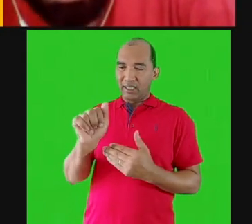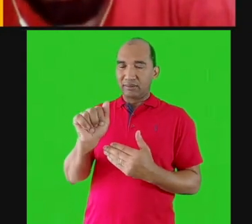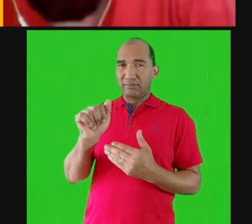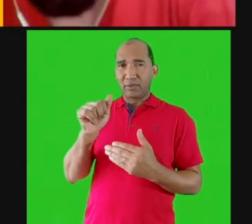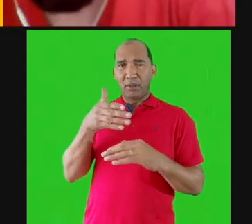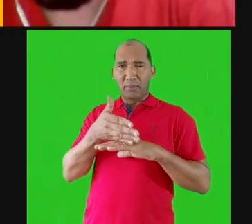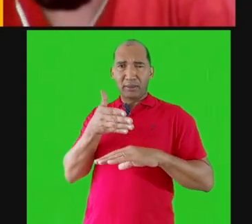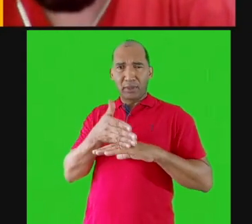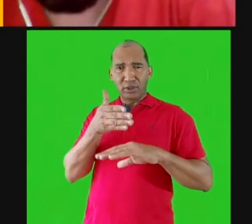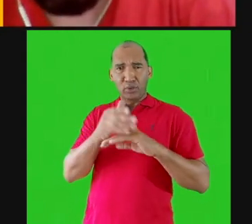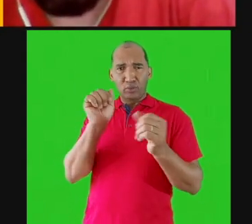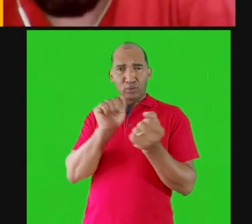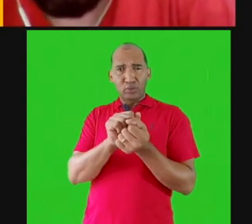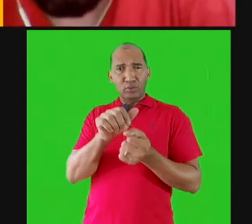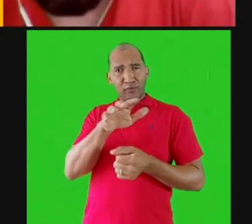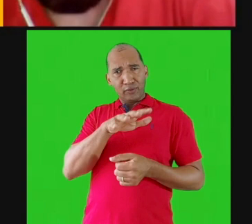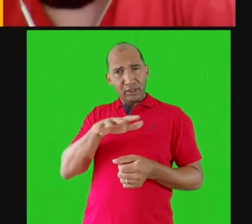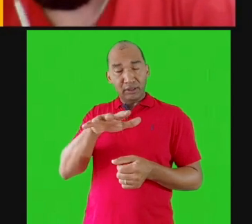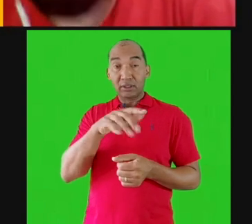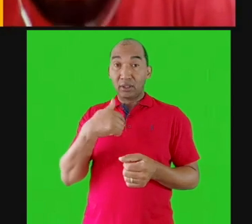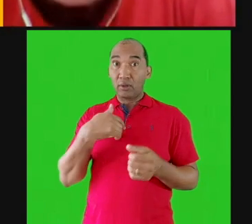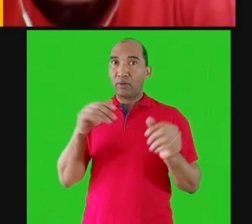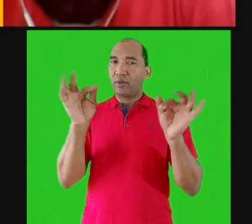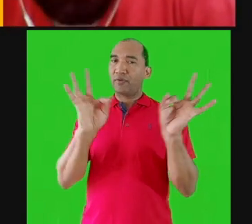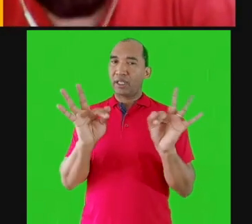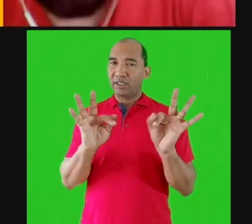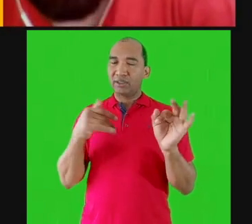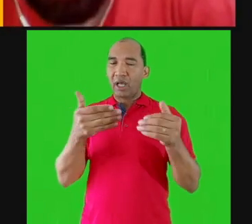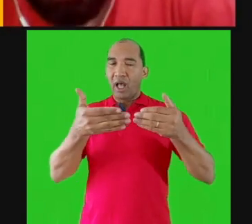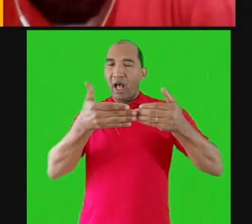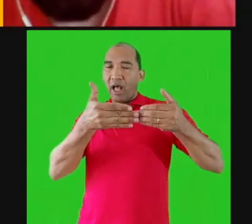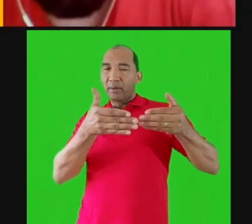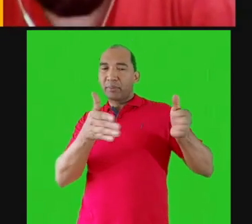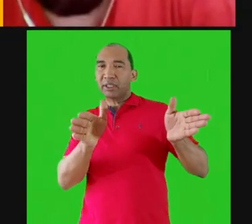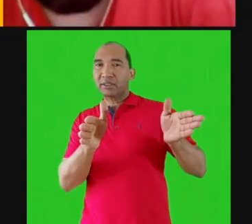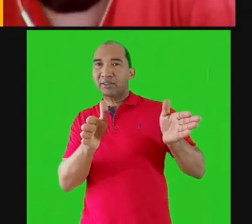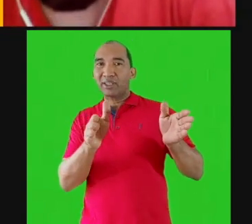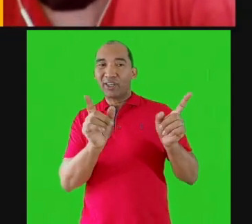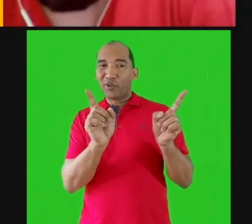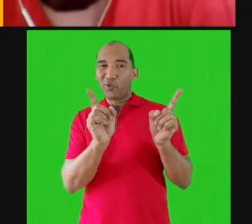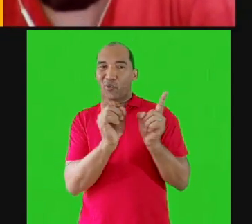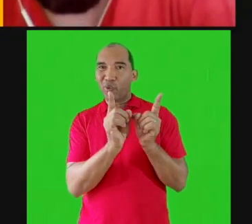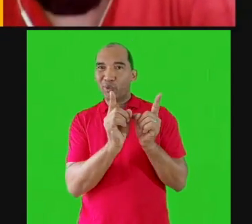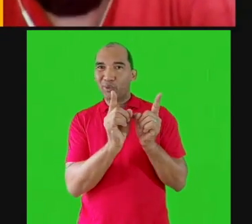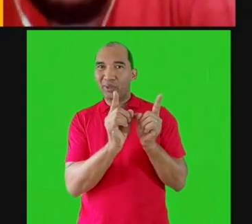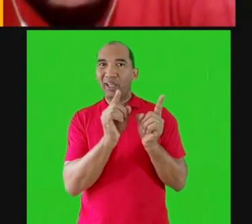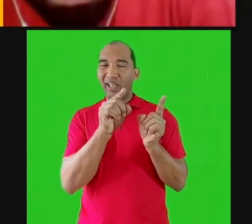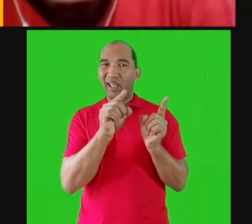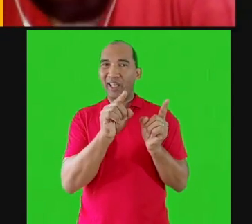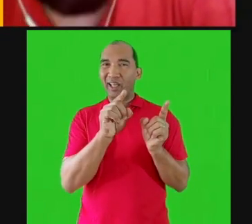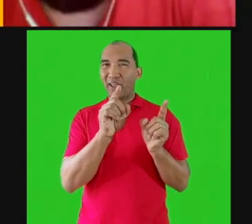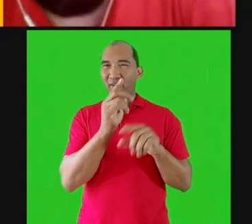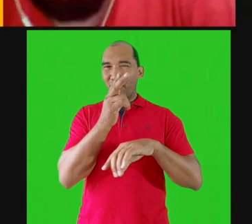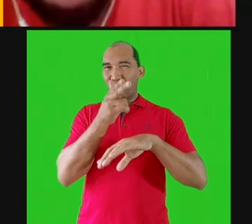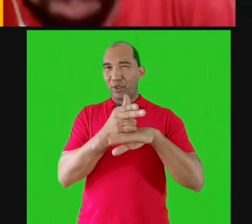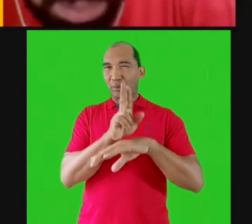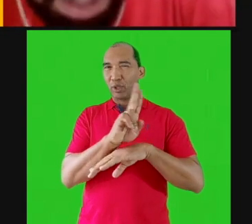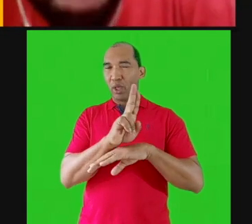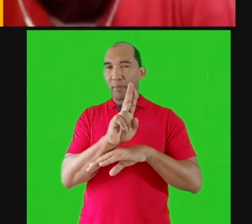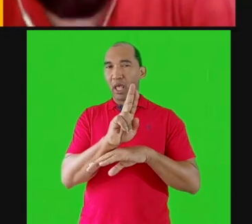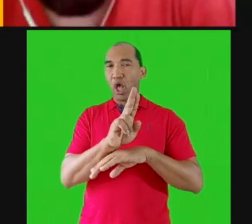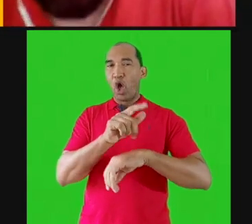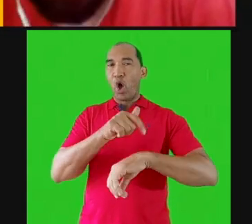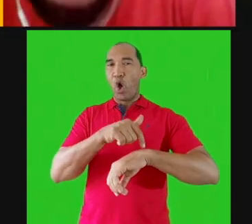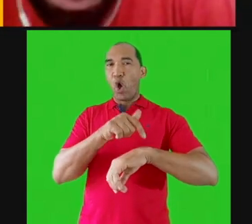aqui com todos vocês. Fico muito feliz em poder já abrir esse encontro, mostrando esse curta da Cenobit Monroe, chamado A Hora do